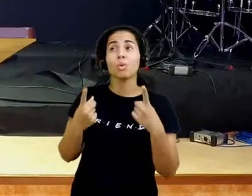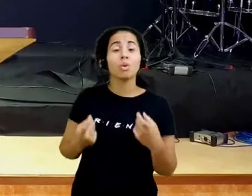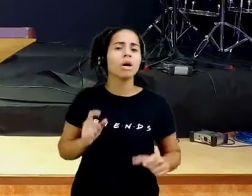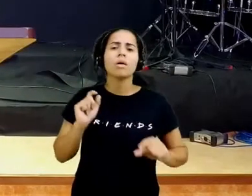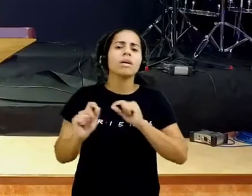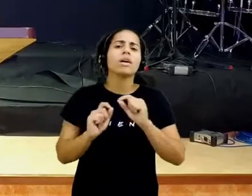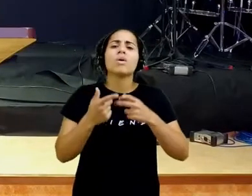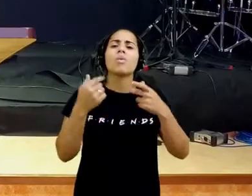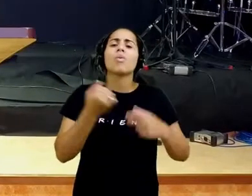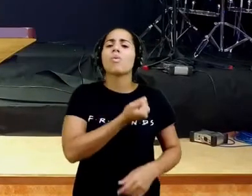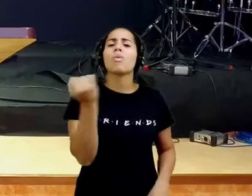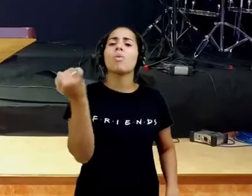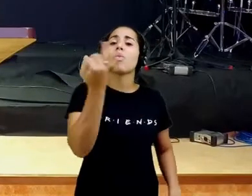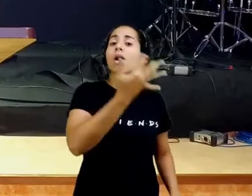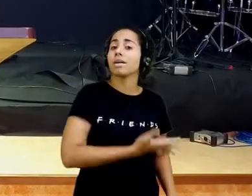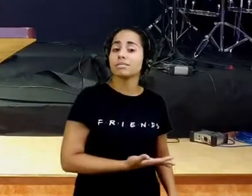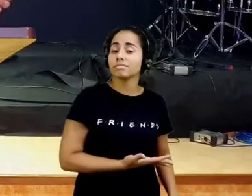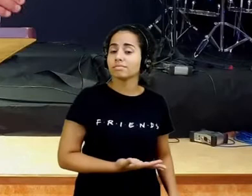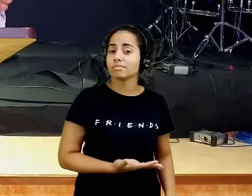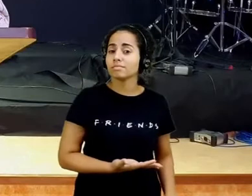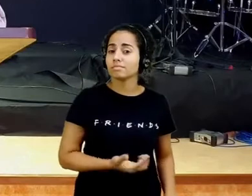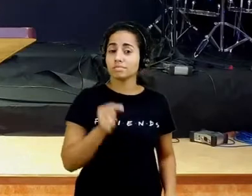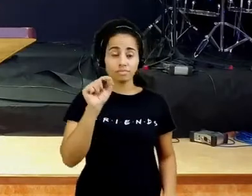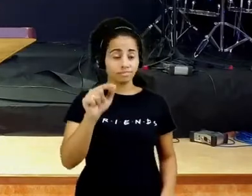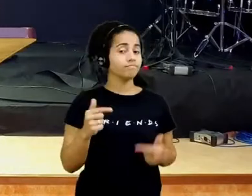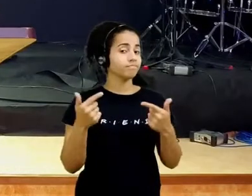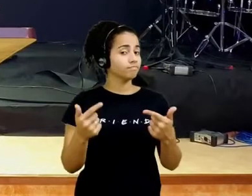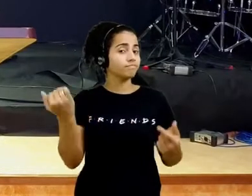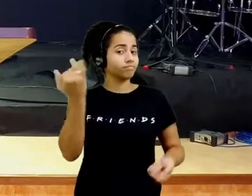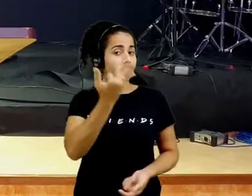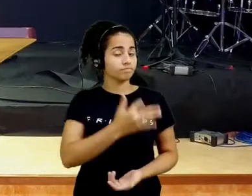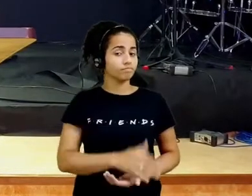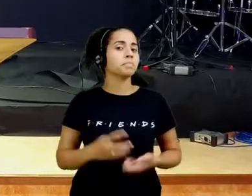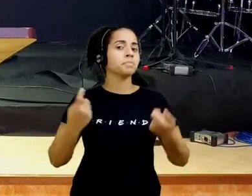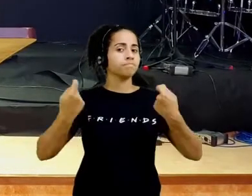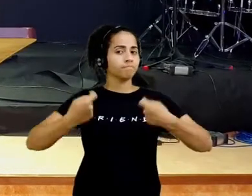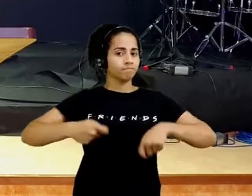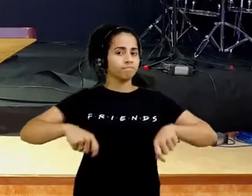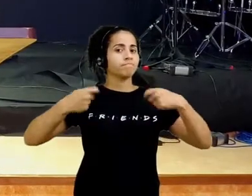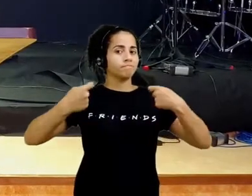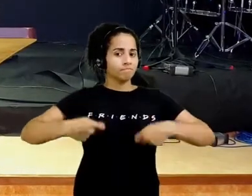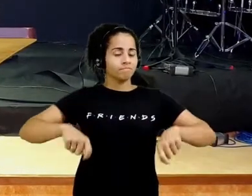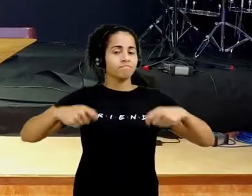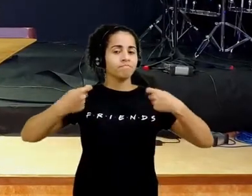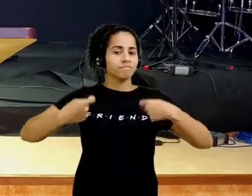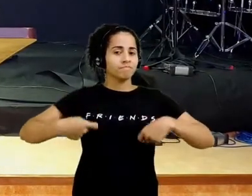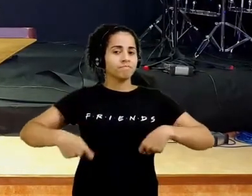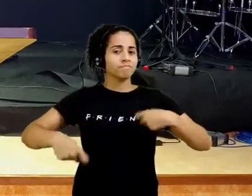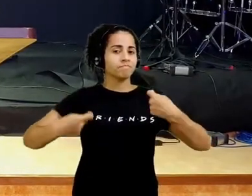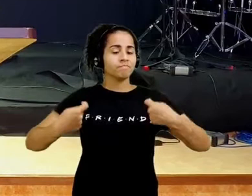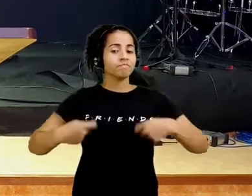tem a colocar diante de Deus, ou que você está passando? Coloca, queridos, coloca, minha irmã,